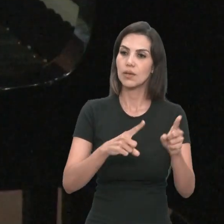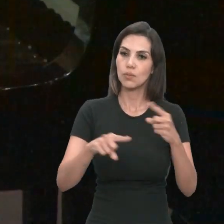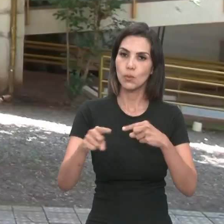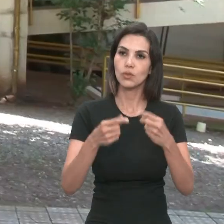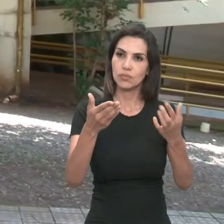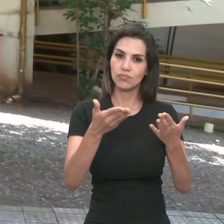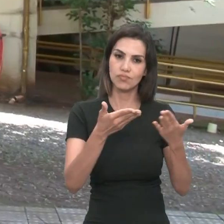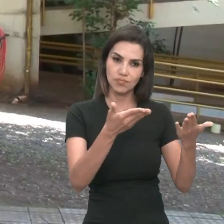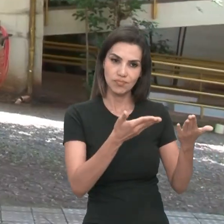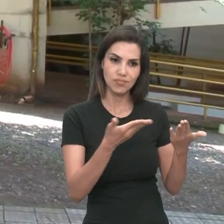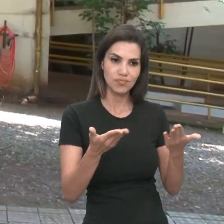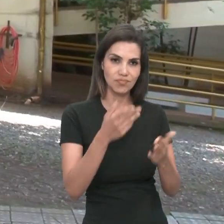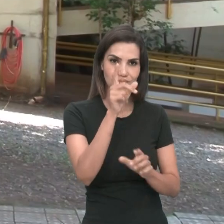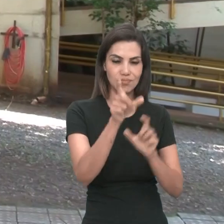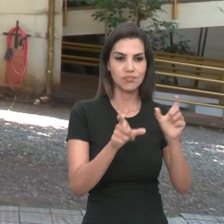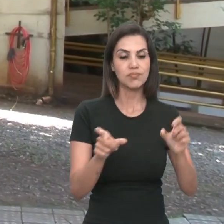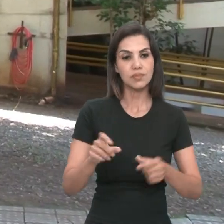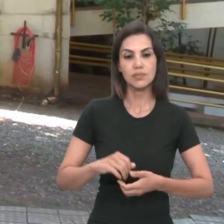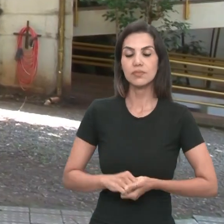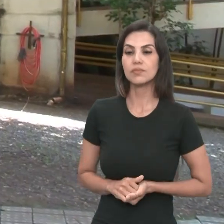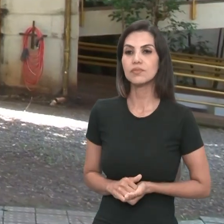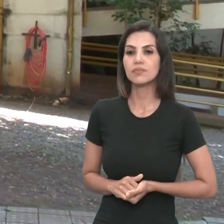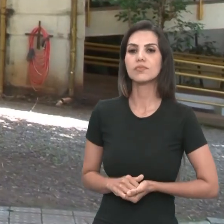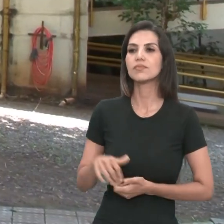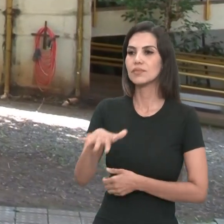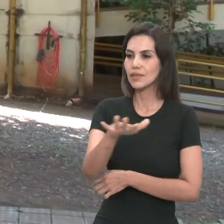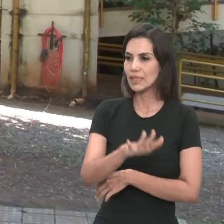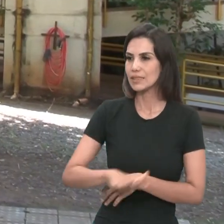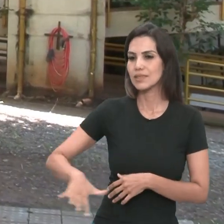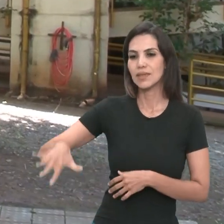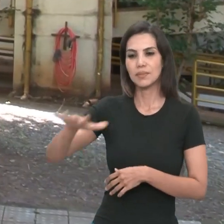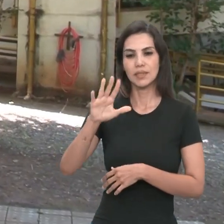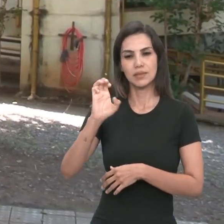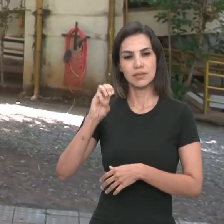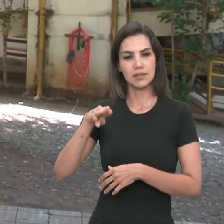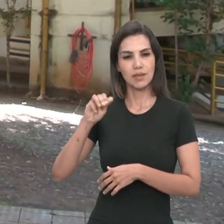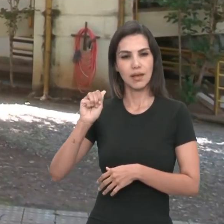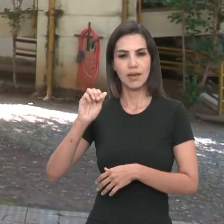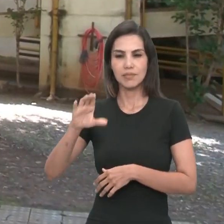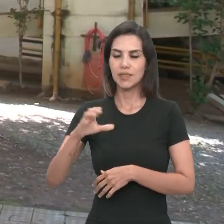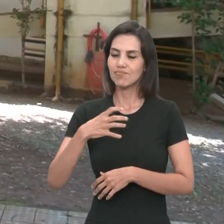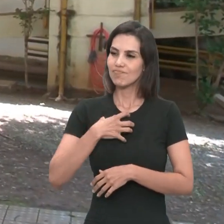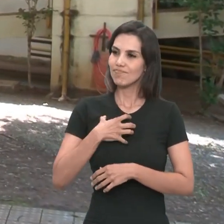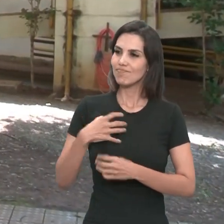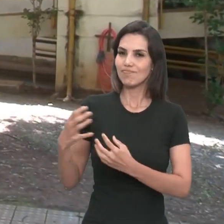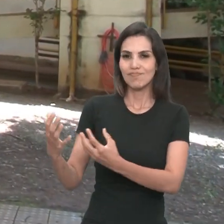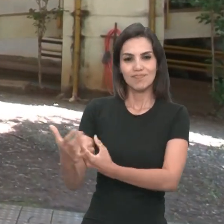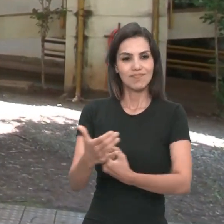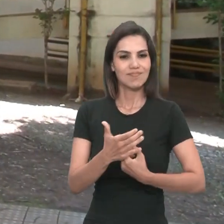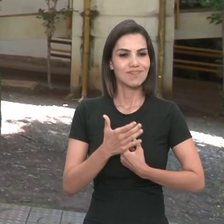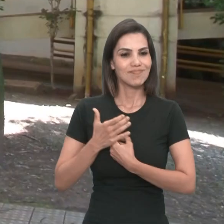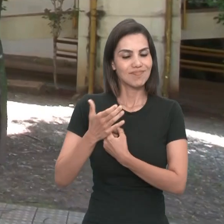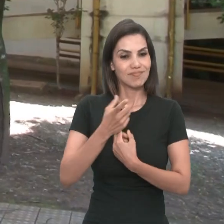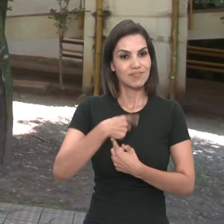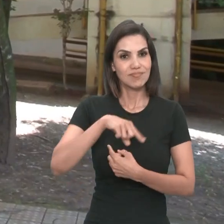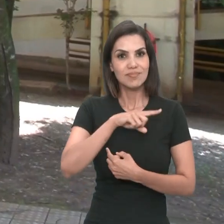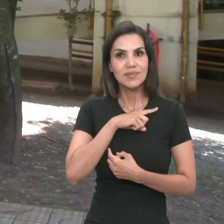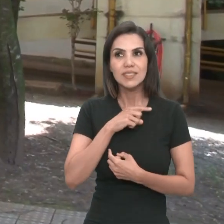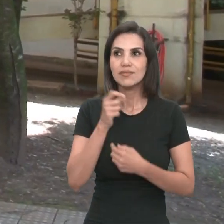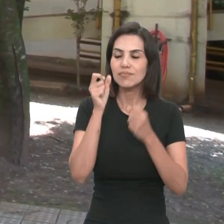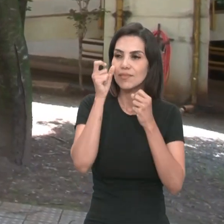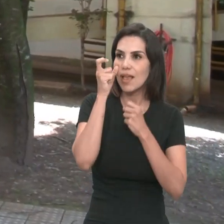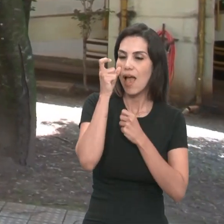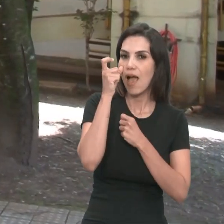união entre a música e o ambiente acolhedor da EMAC promovem o despertar pelo interesse artístico